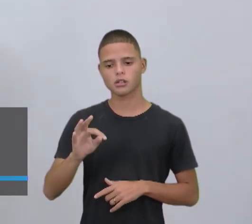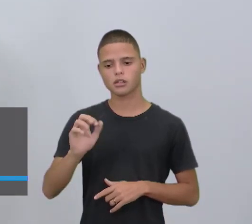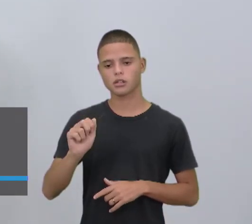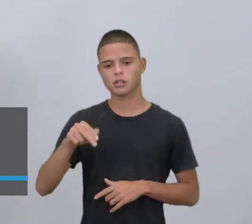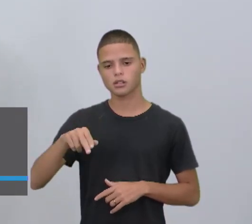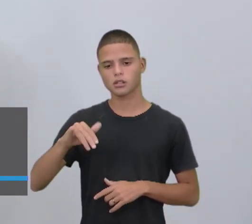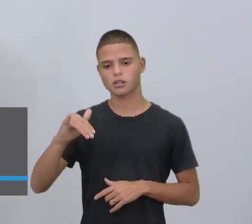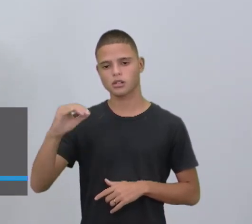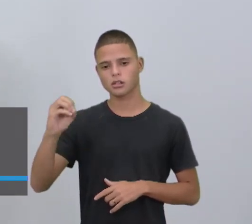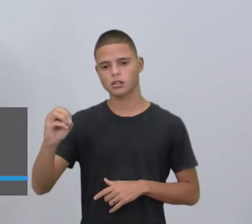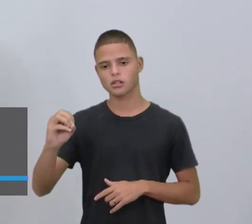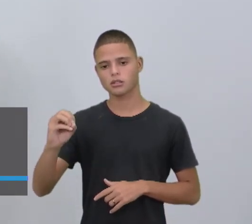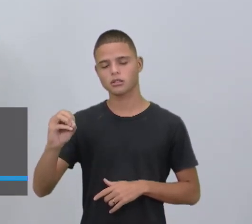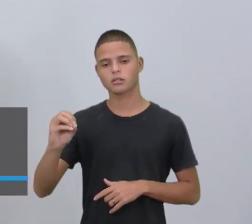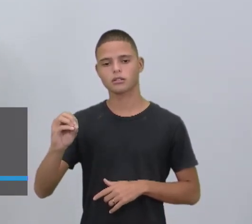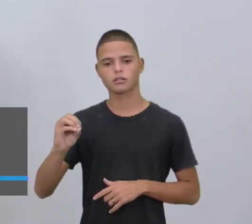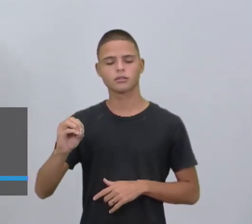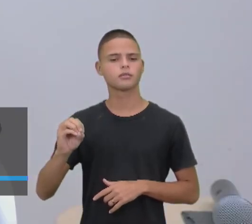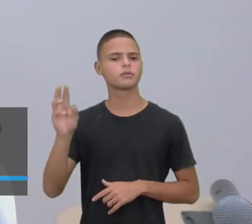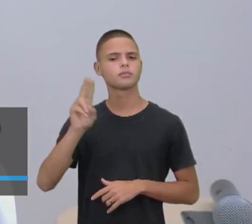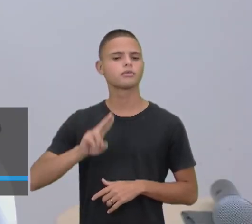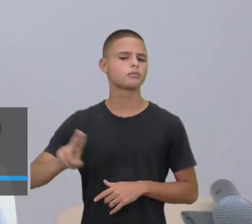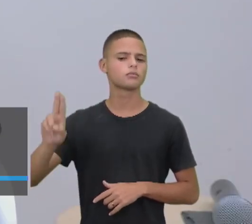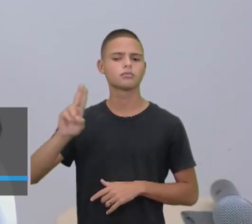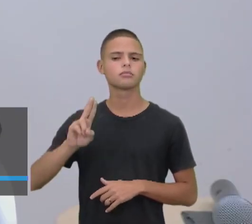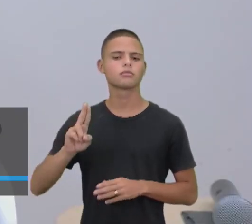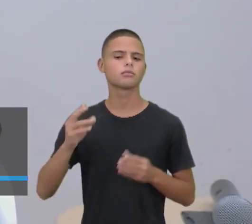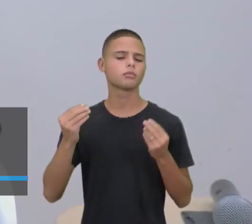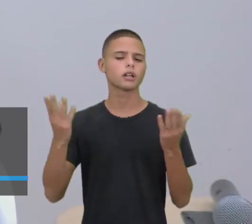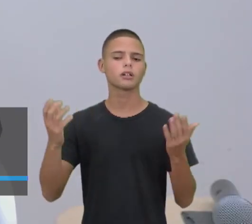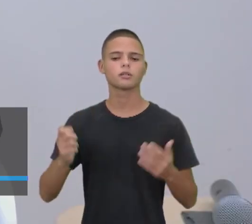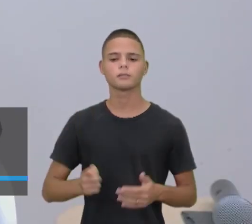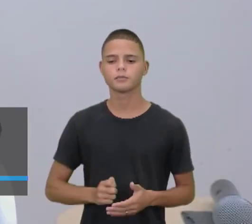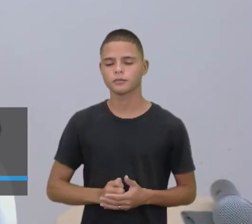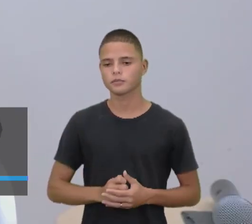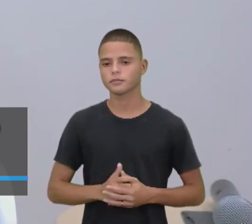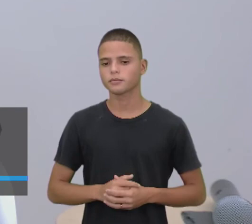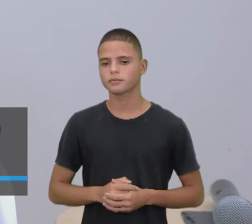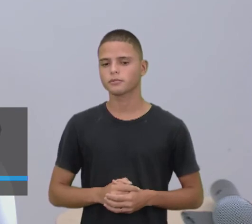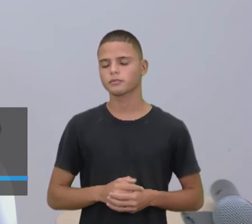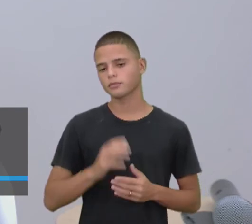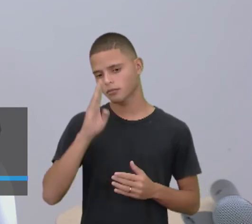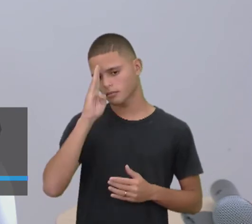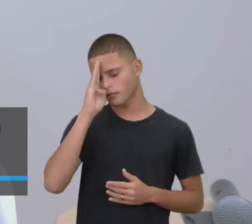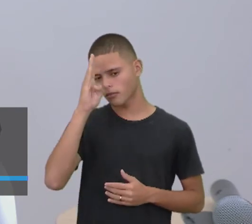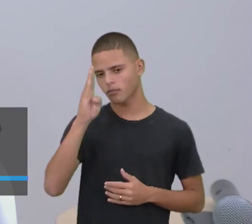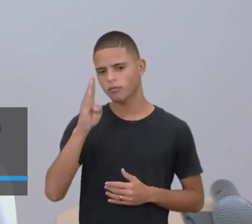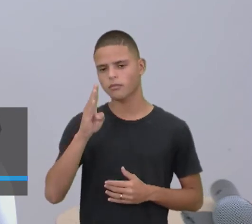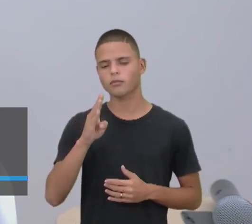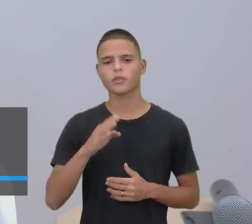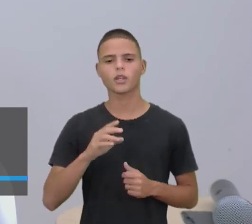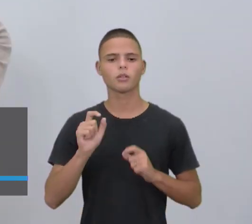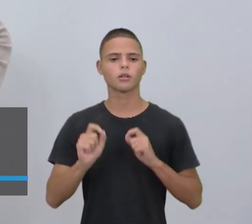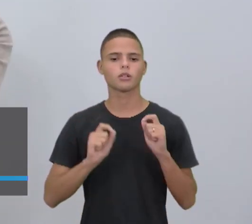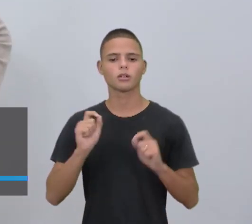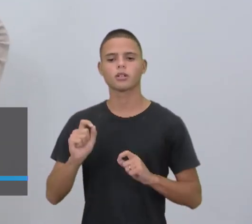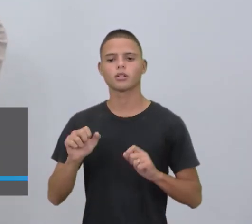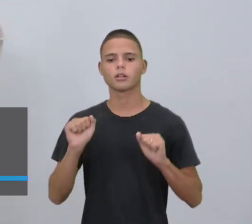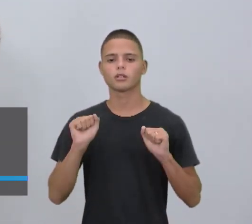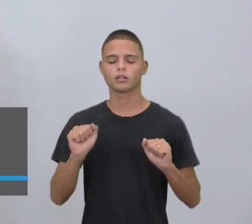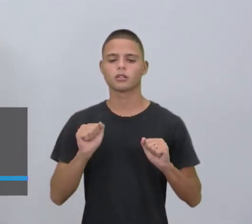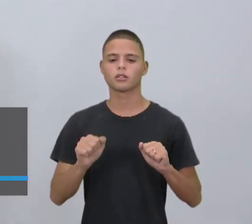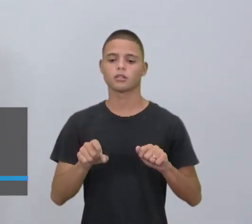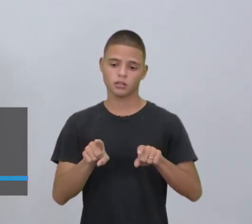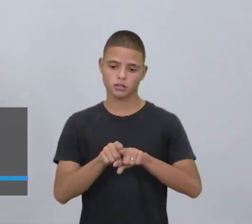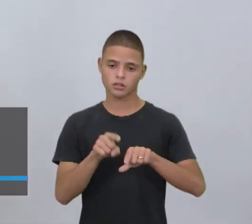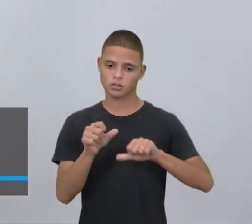da biodigestão, né? E ele é usado como um combustível, principalmente em que... Então, ele também pode ser